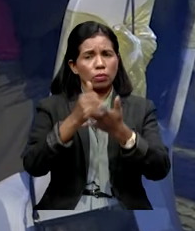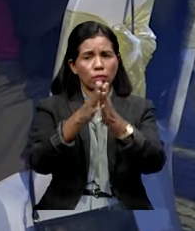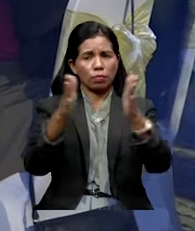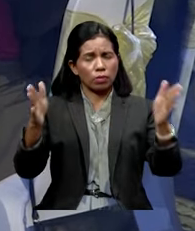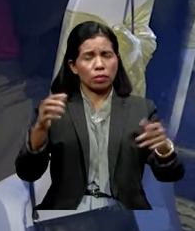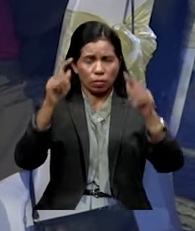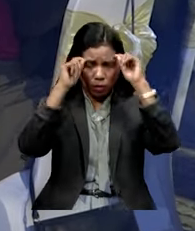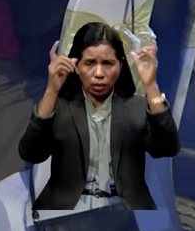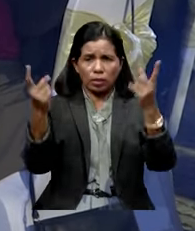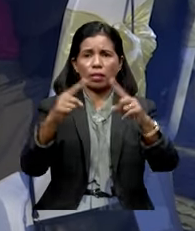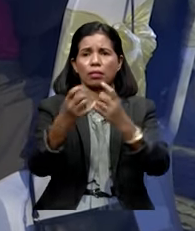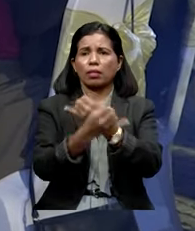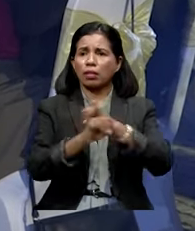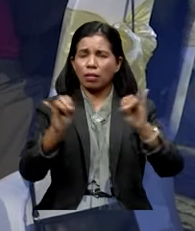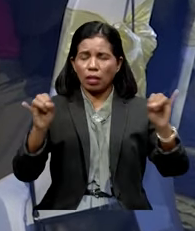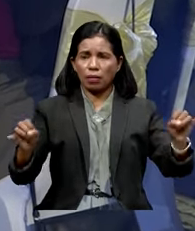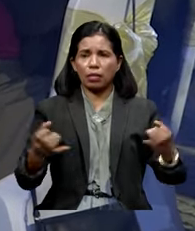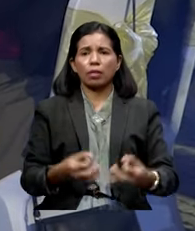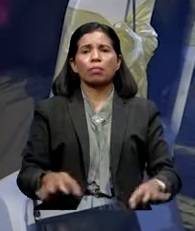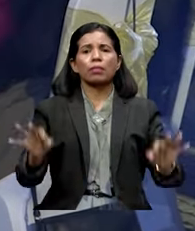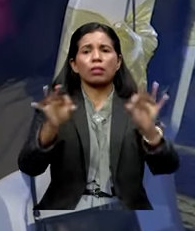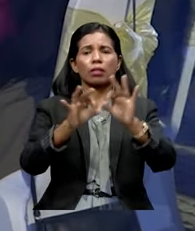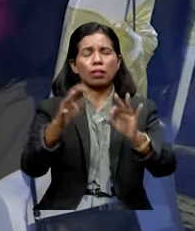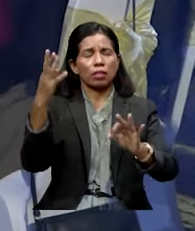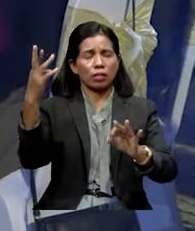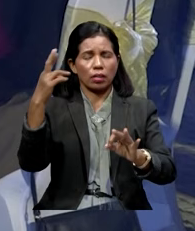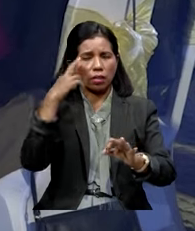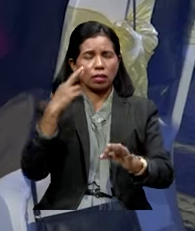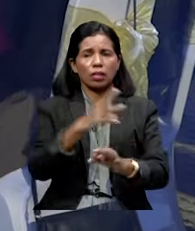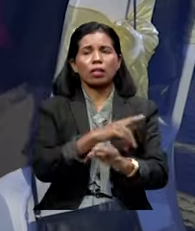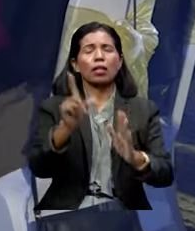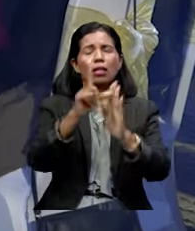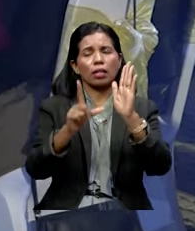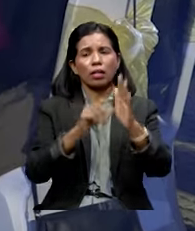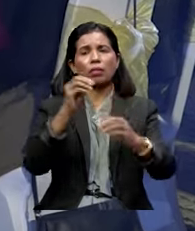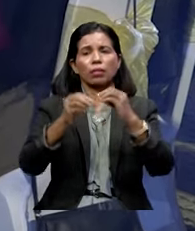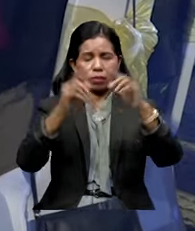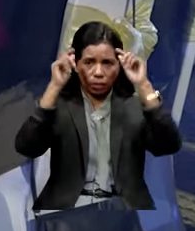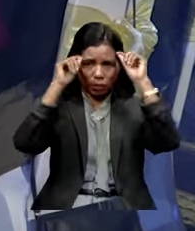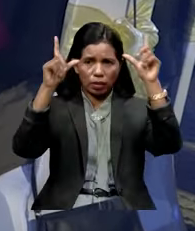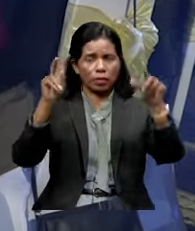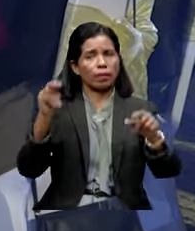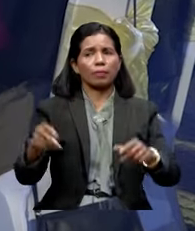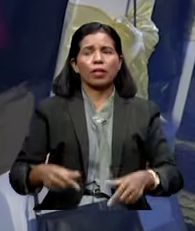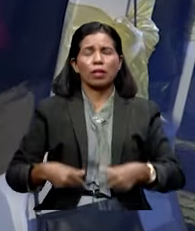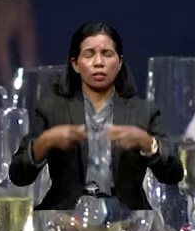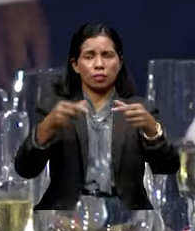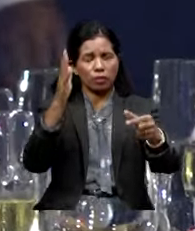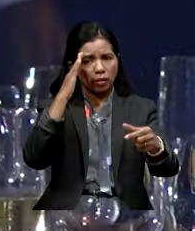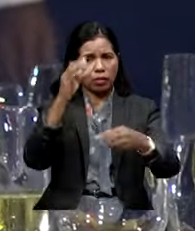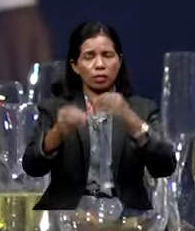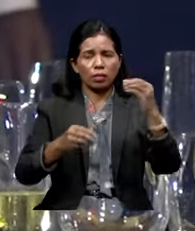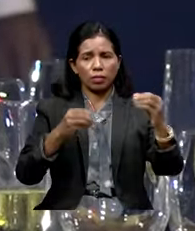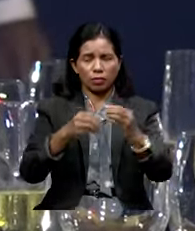na luta para a independência, principalmente, e a resolução com a questão Timor-Leste. Não é ato for reconhecimento para